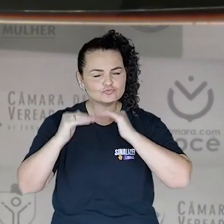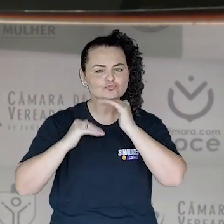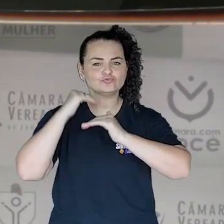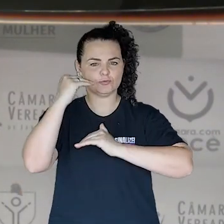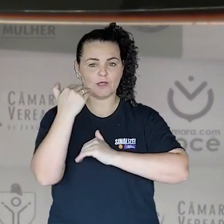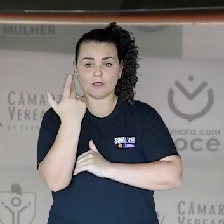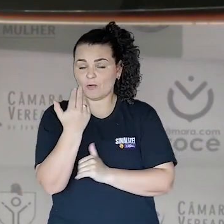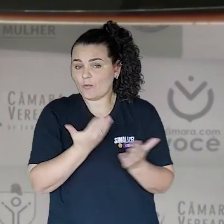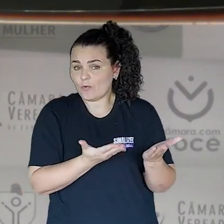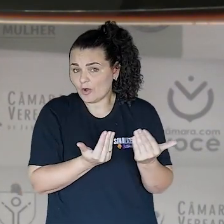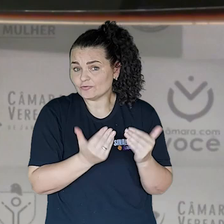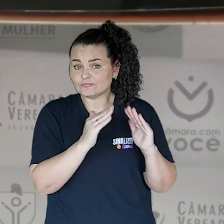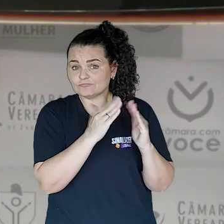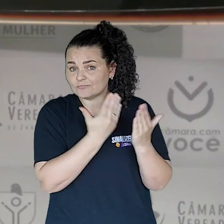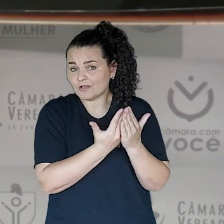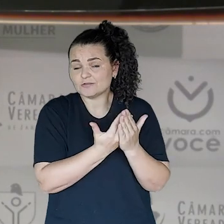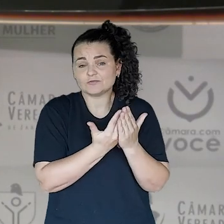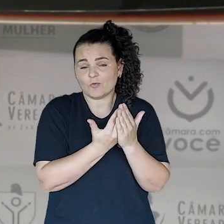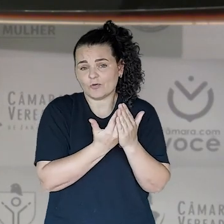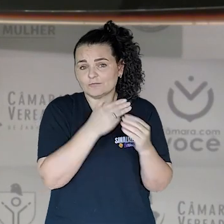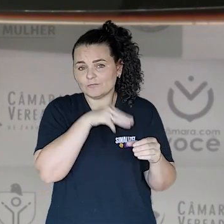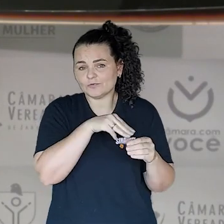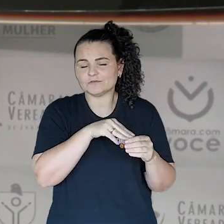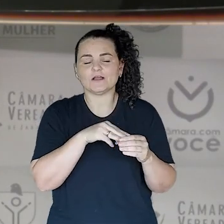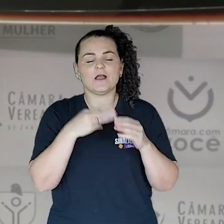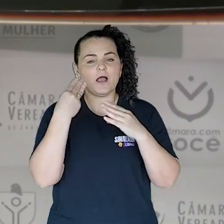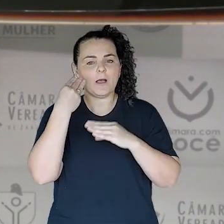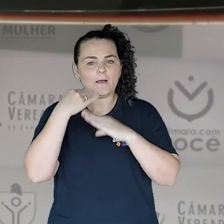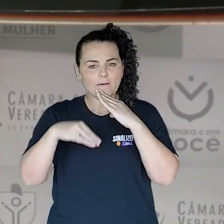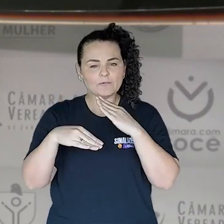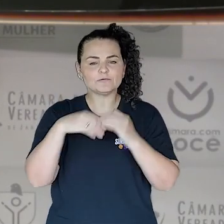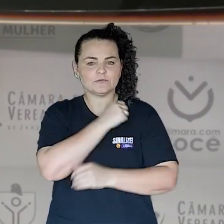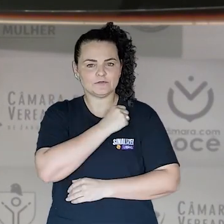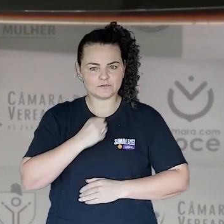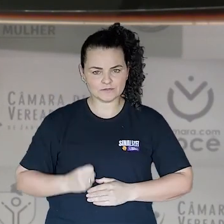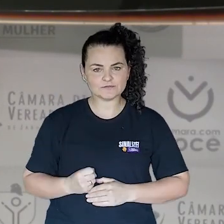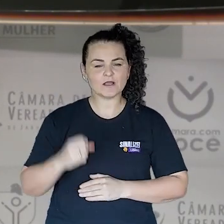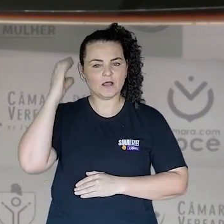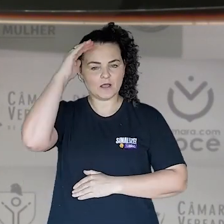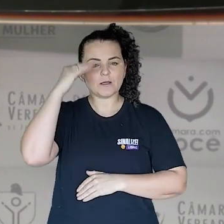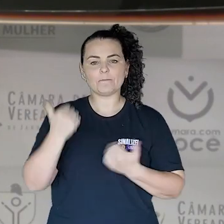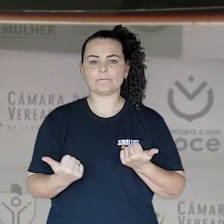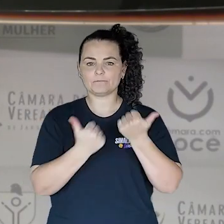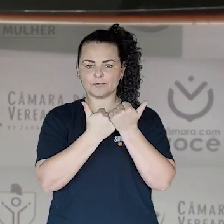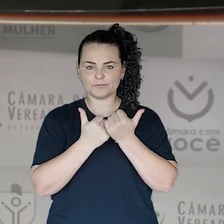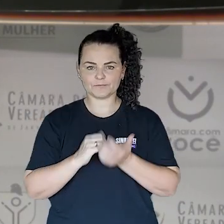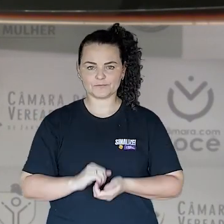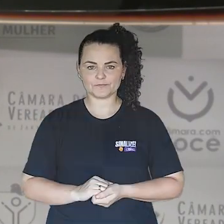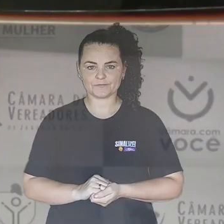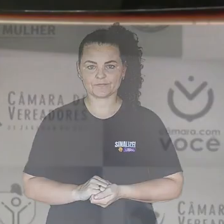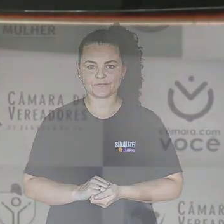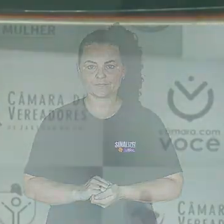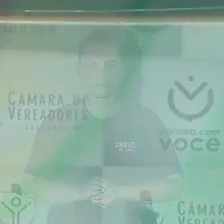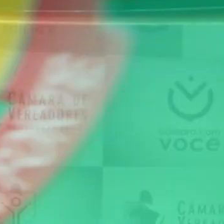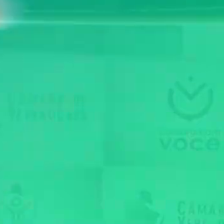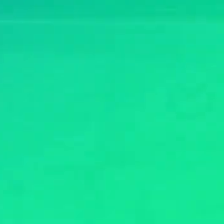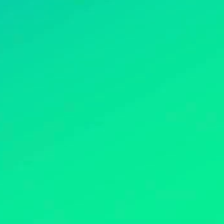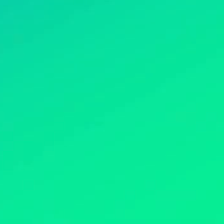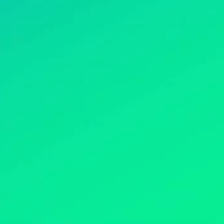equivalente ao de jovens do ensino convencional a Moção foi enviada ao Senado para a ciência do